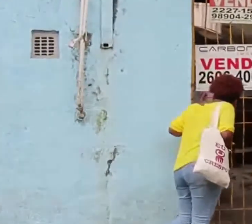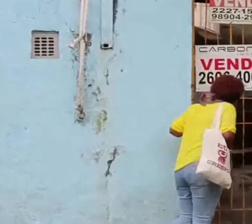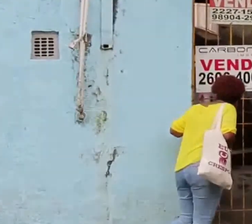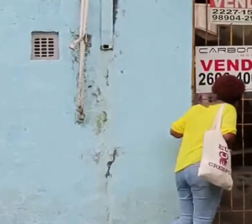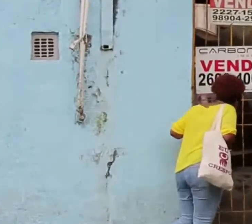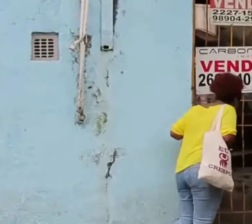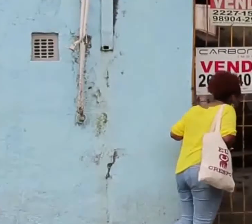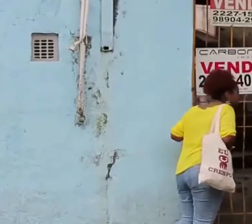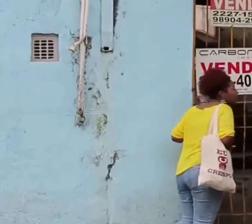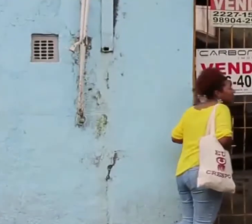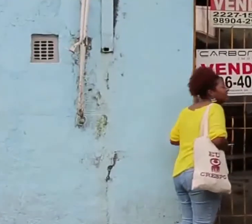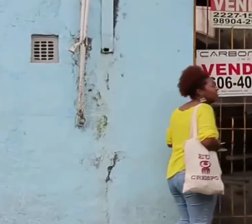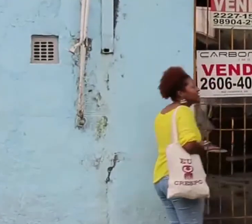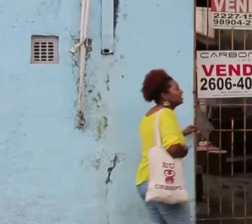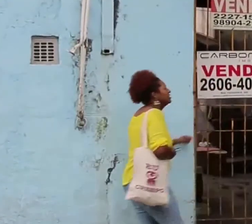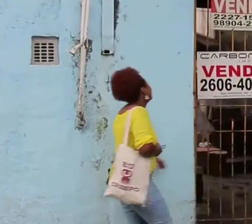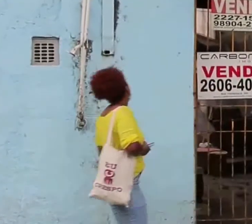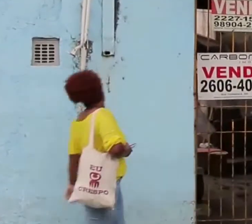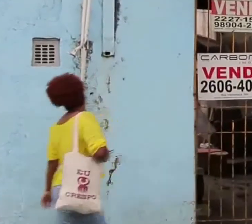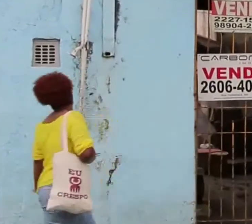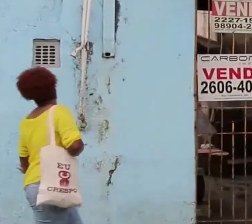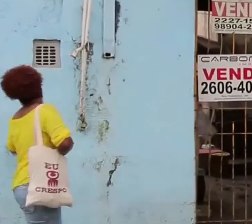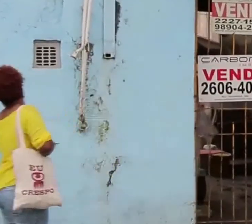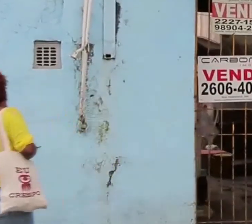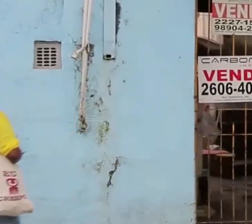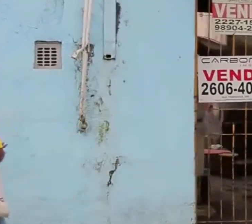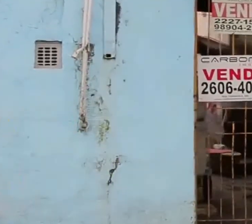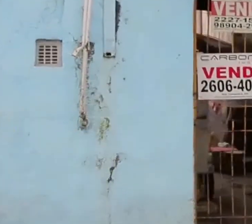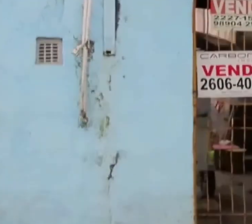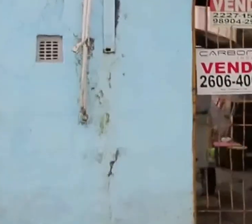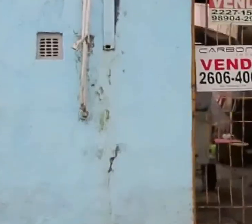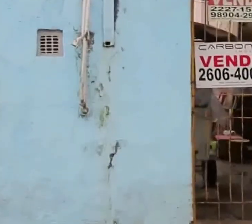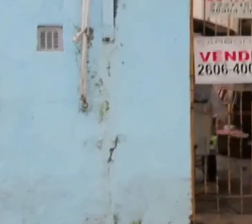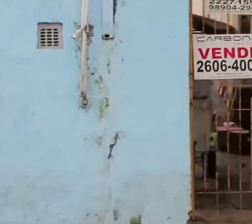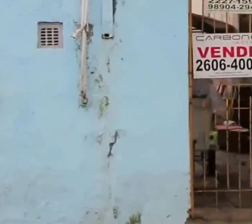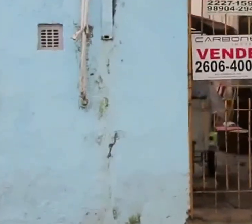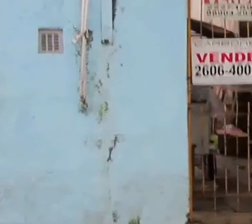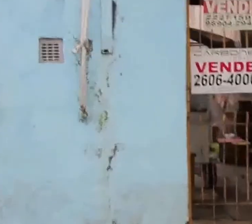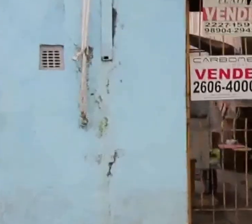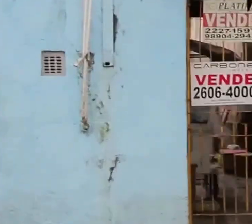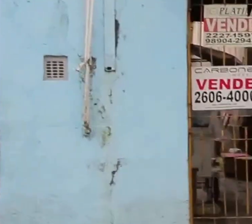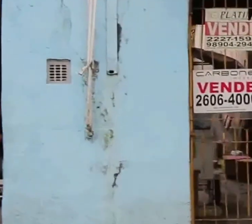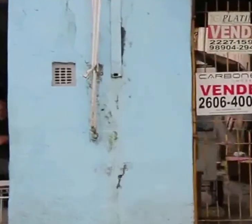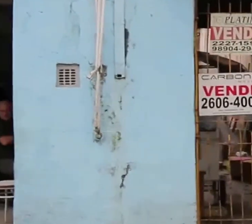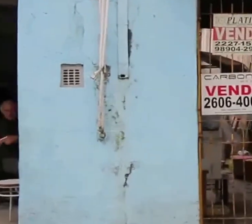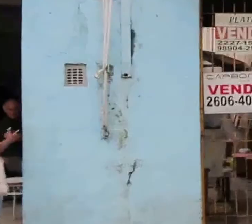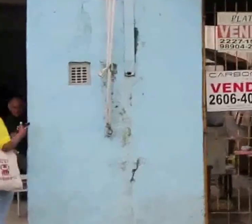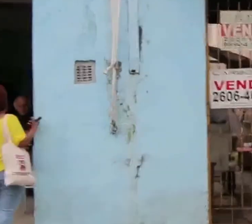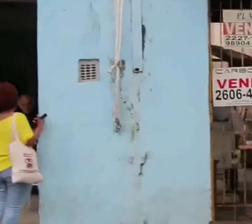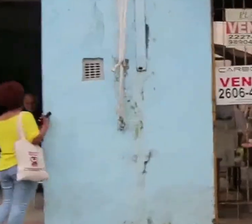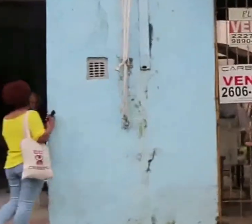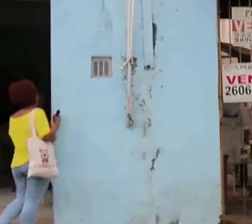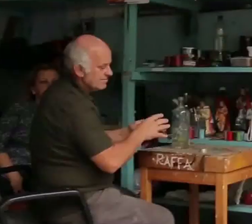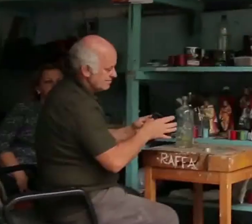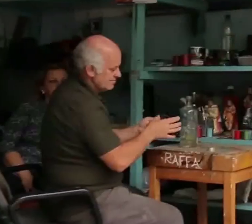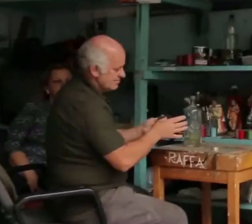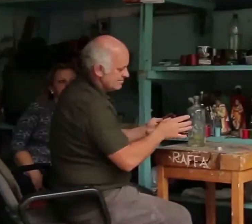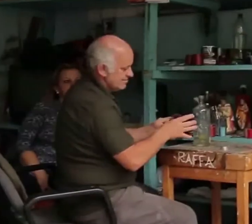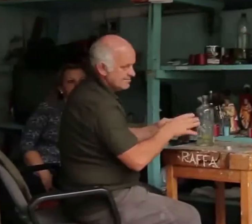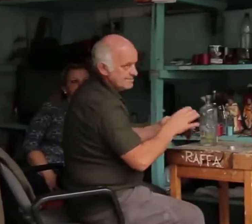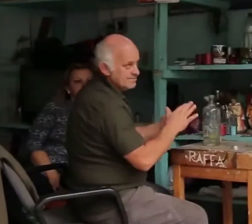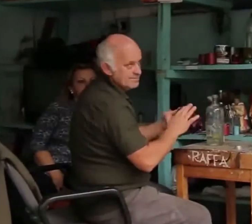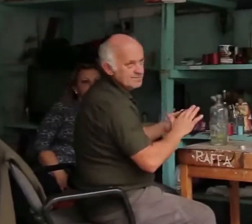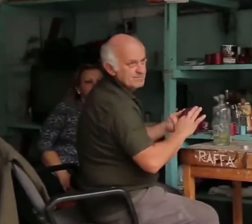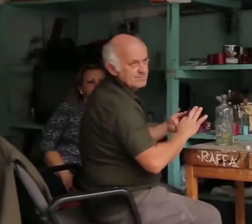educação. E aí eu fui me encantando pelas histórias da cidade de São Paulo,